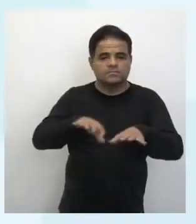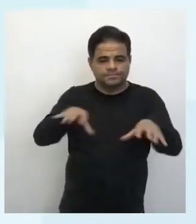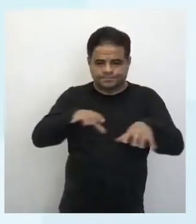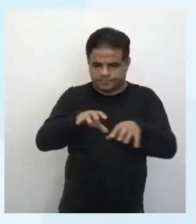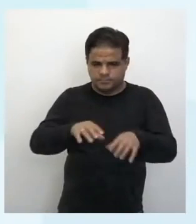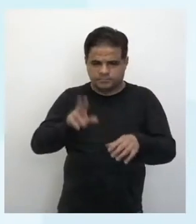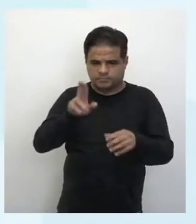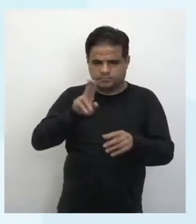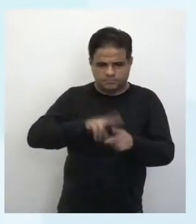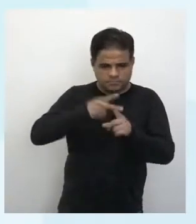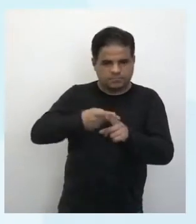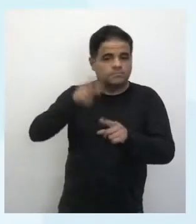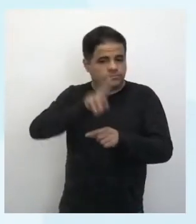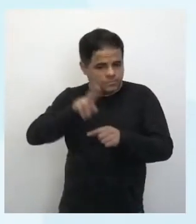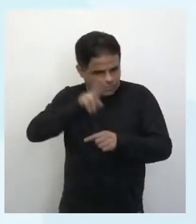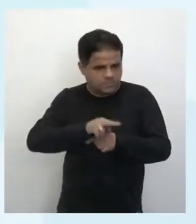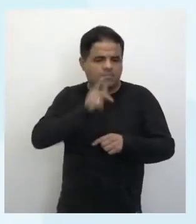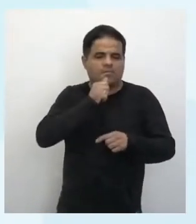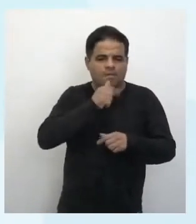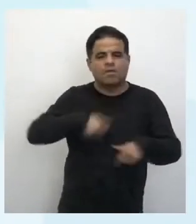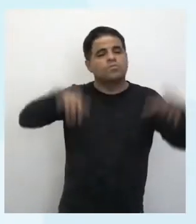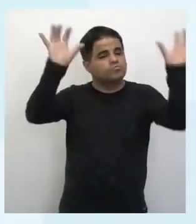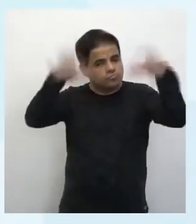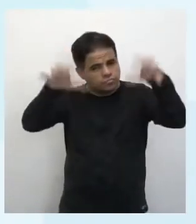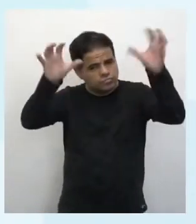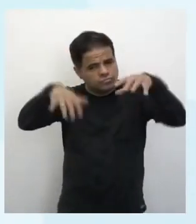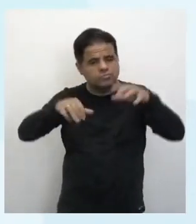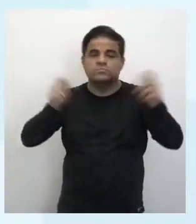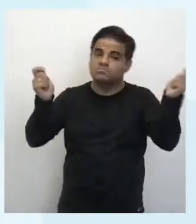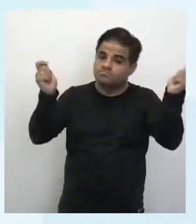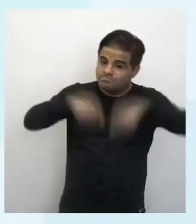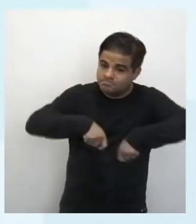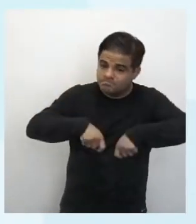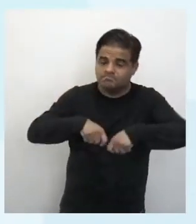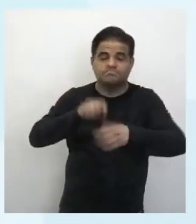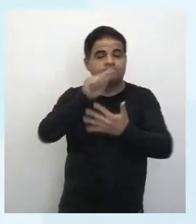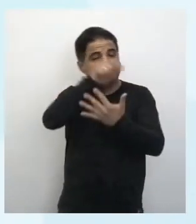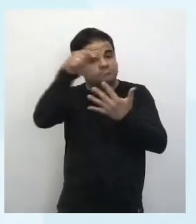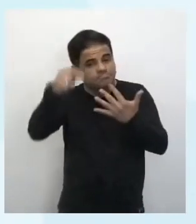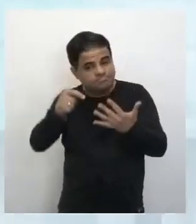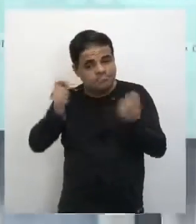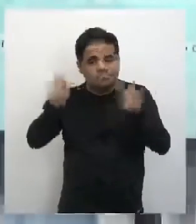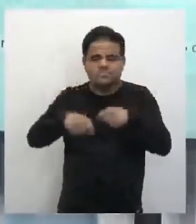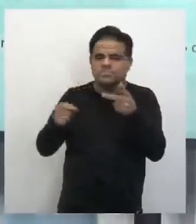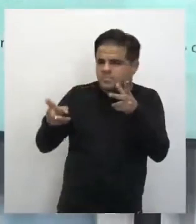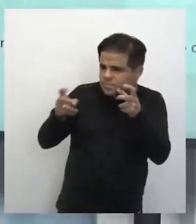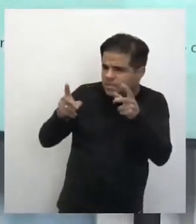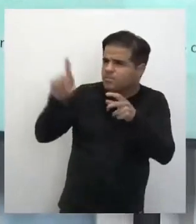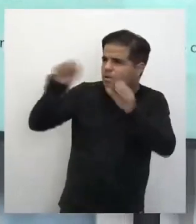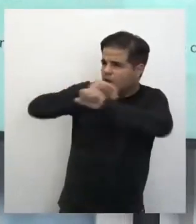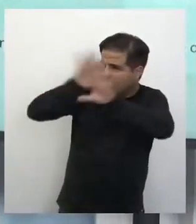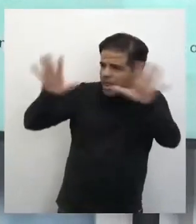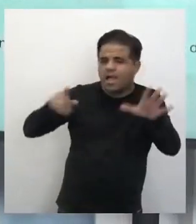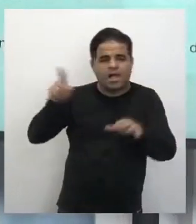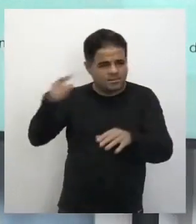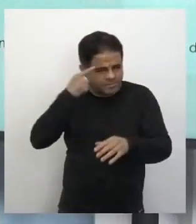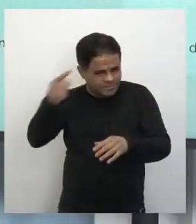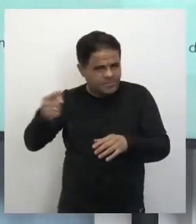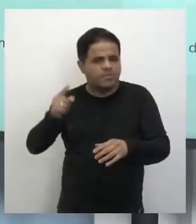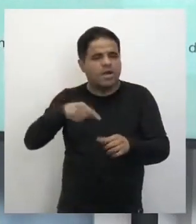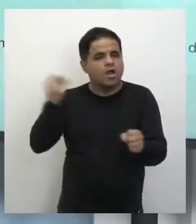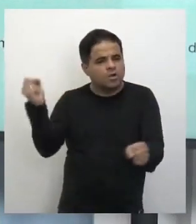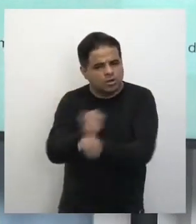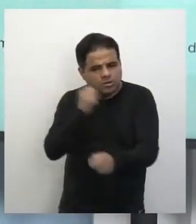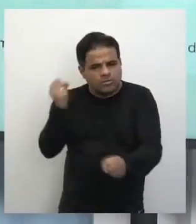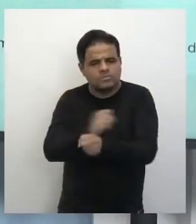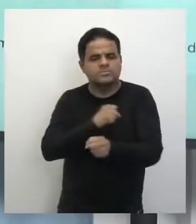duplo reuso da água da chuva. São possibilidades, né? Então perceba como ficou claro aí agora como que é a construção